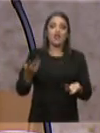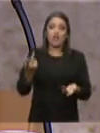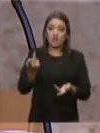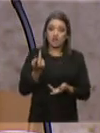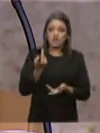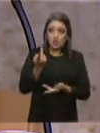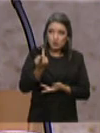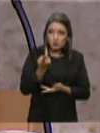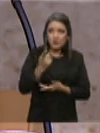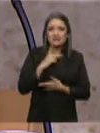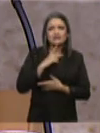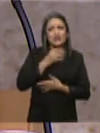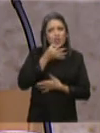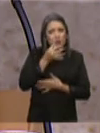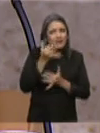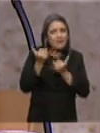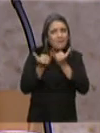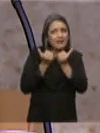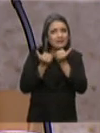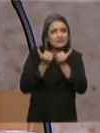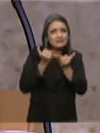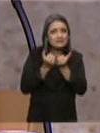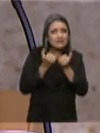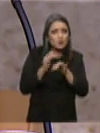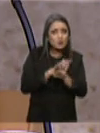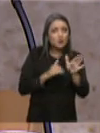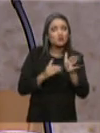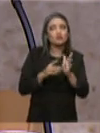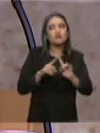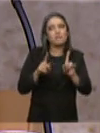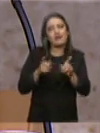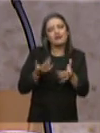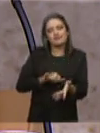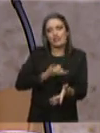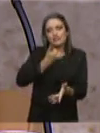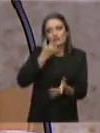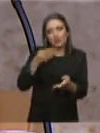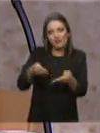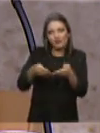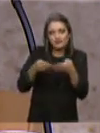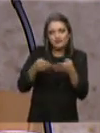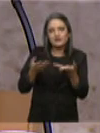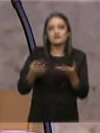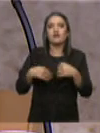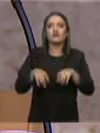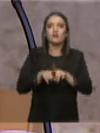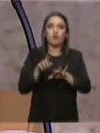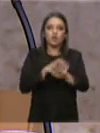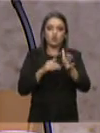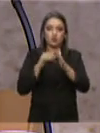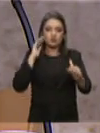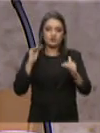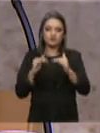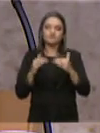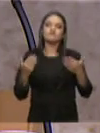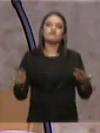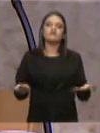tão similar à de Vossa Excelência. Mas peço vênia a Vossa Excelência, peço vênia a todos os que o acompanharam e